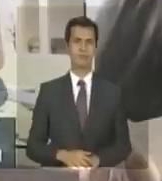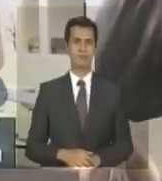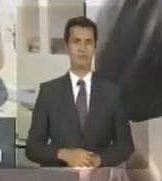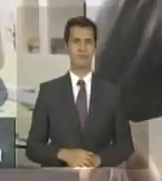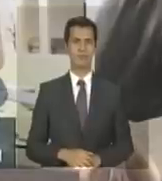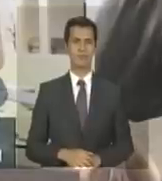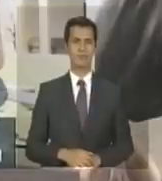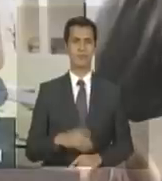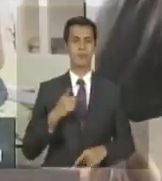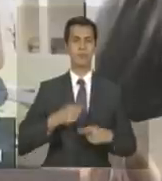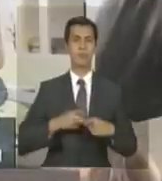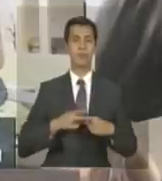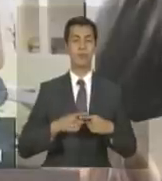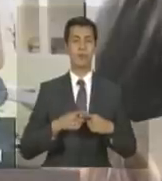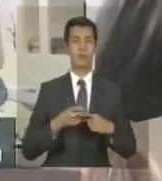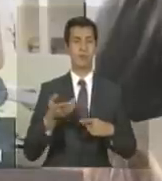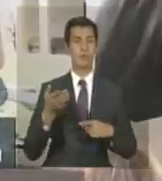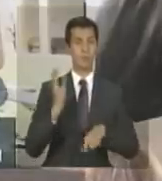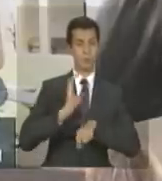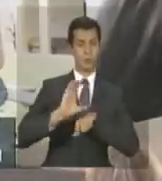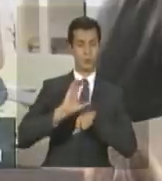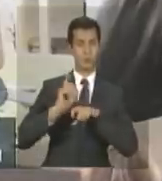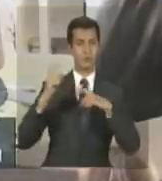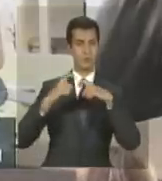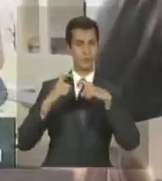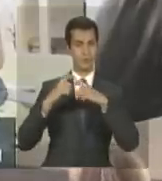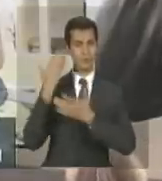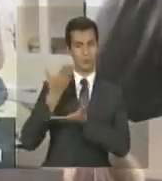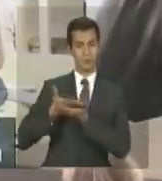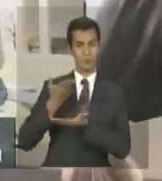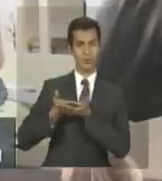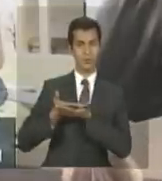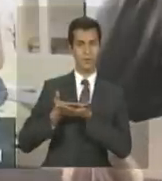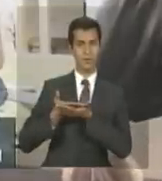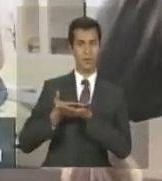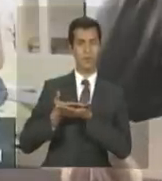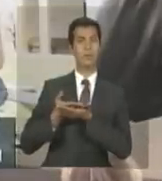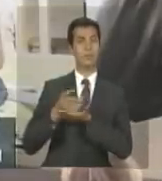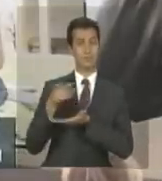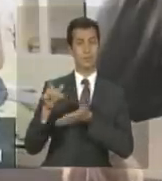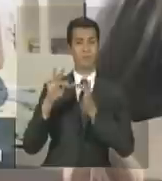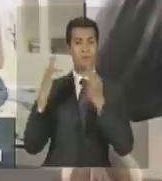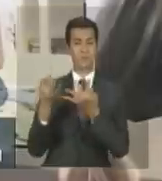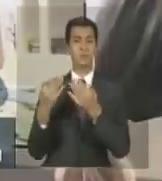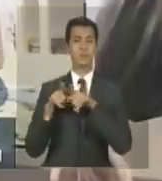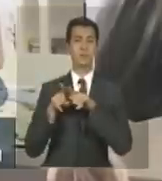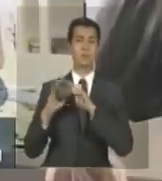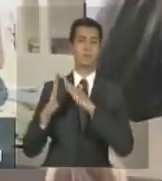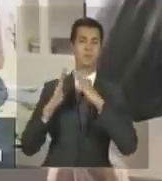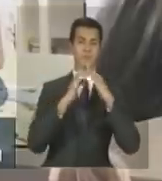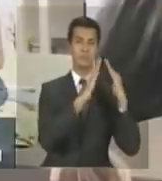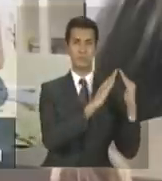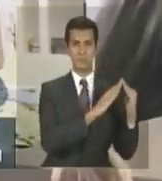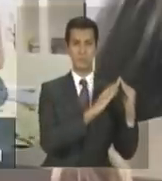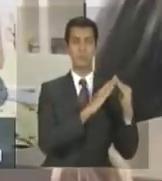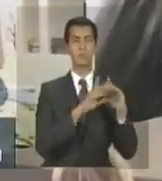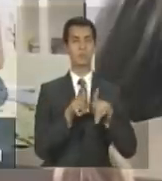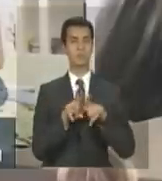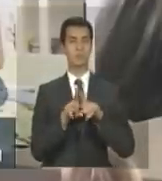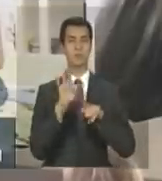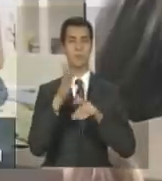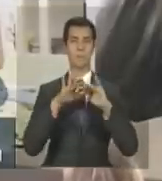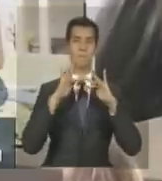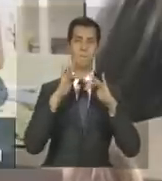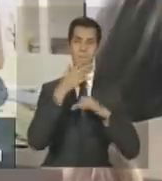ser estudante de medicina era, não só para ela, mas para seus vizinhos, para seus pais,